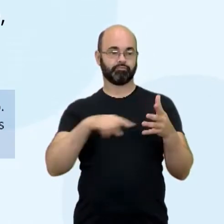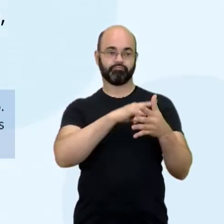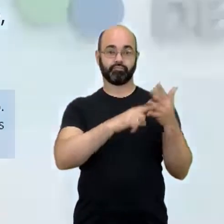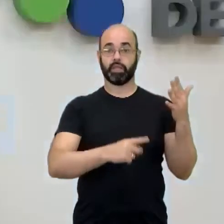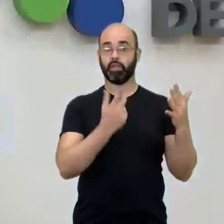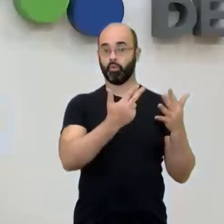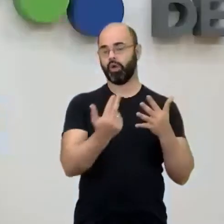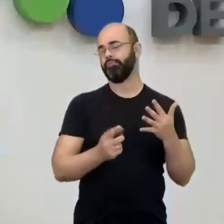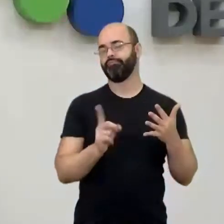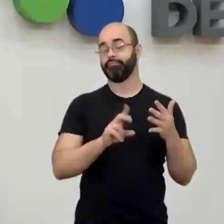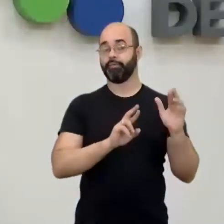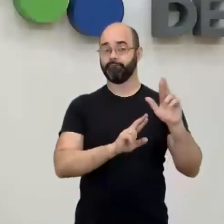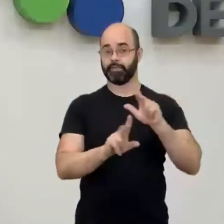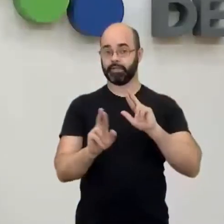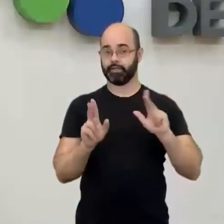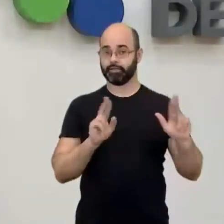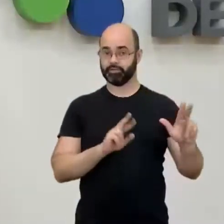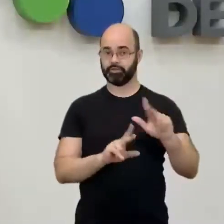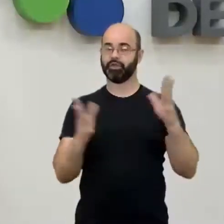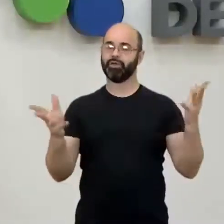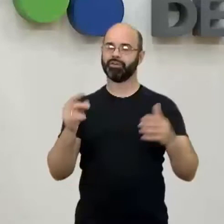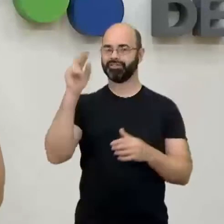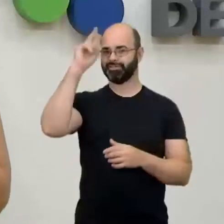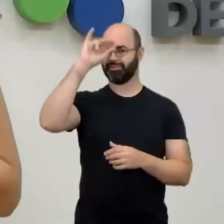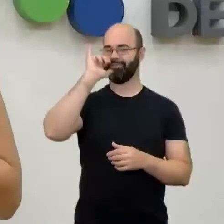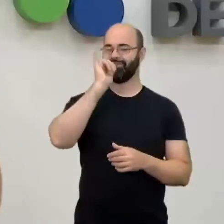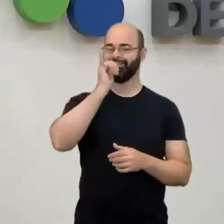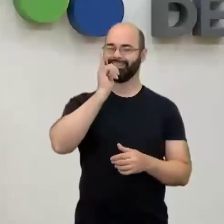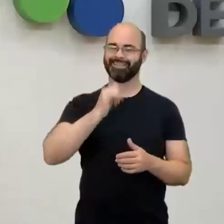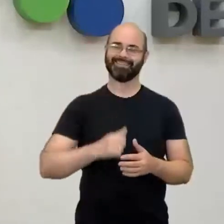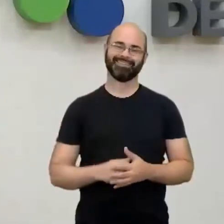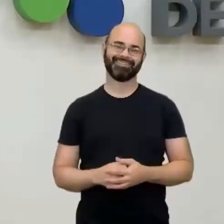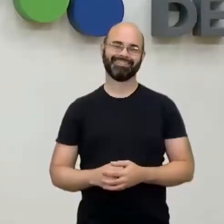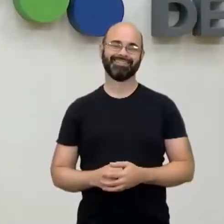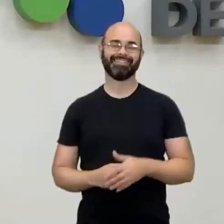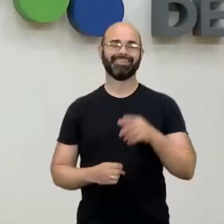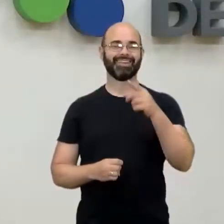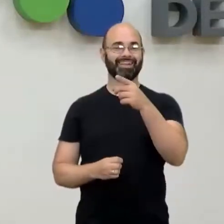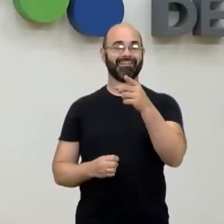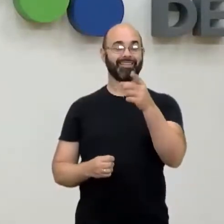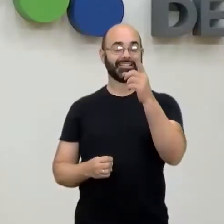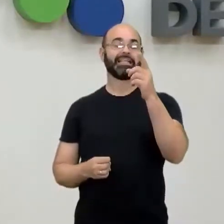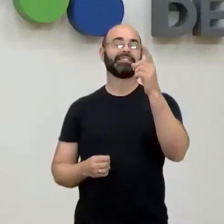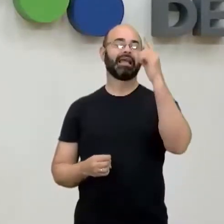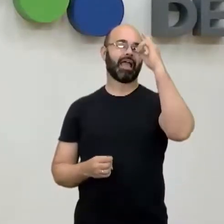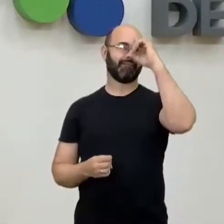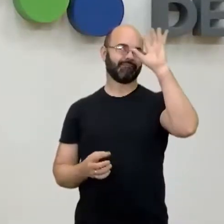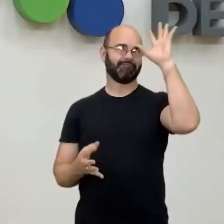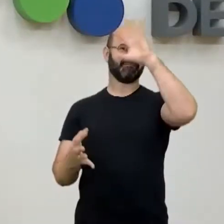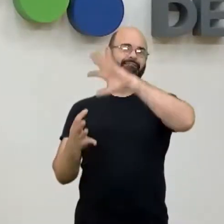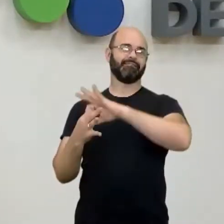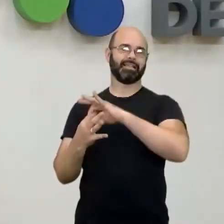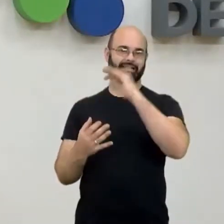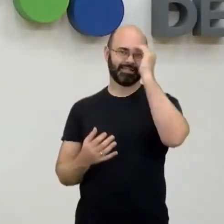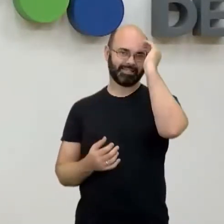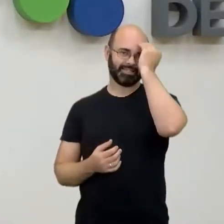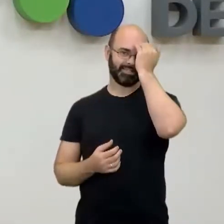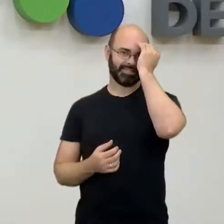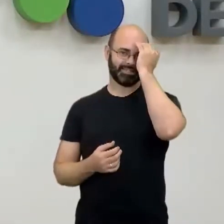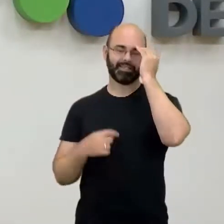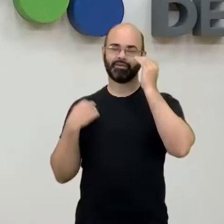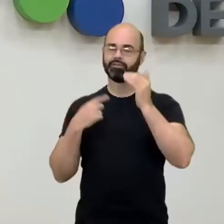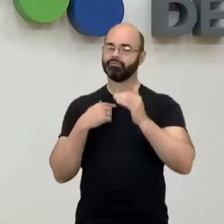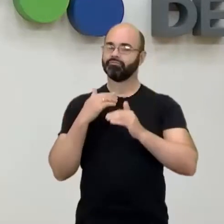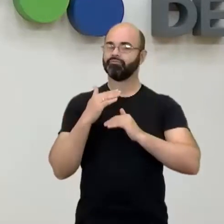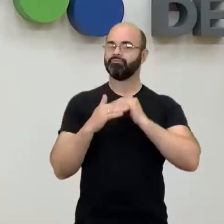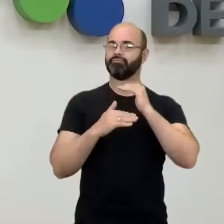hoje a gente vai contar muita história, certo? E só para que vocês se sintonizem, nós já estamos aí no desenvolvimento, então hoje